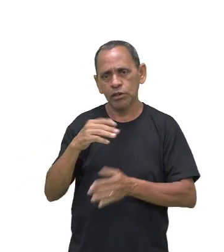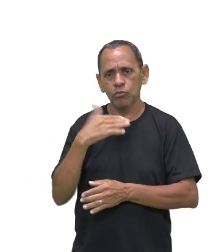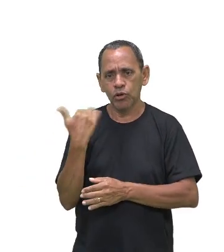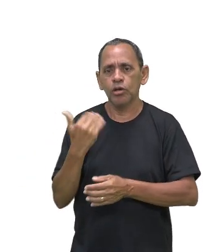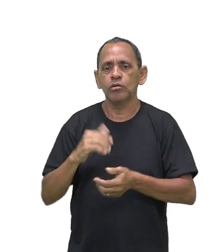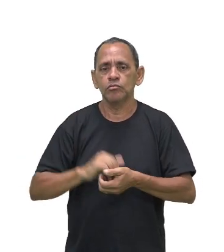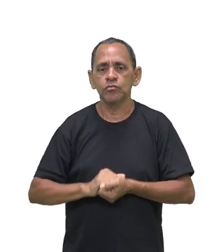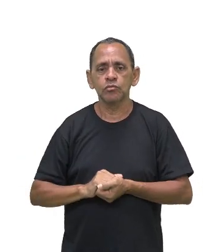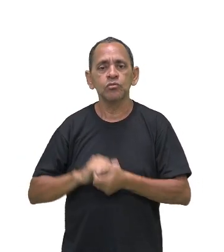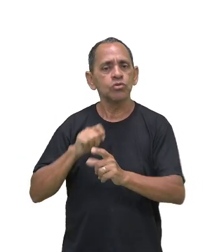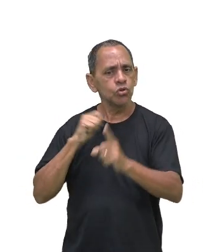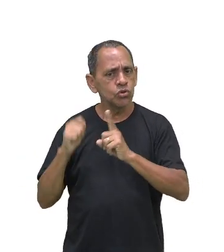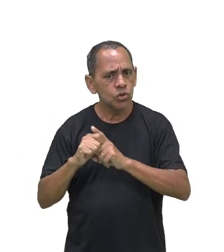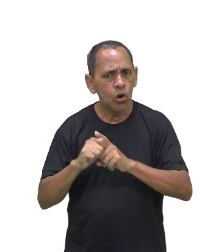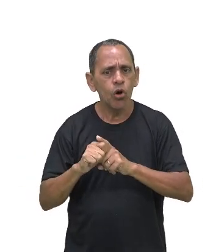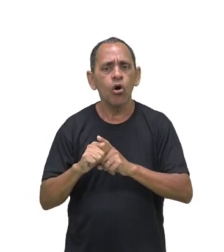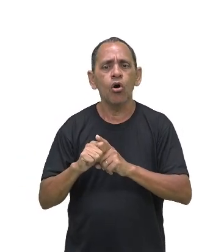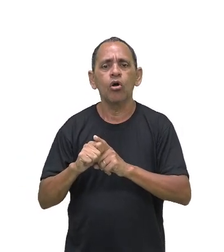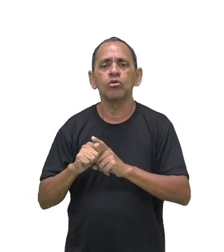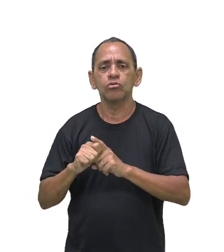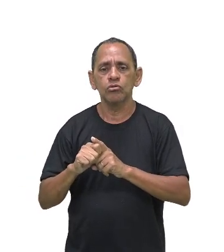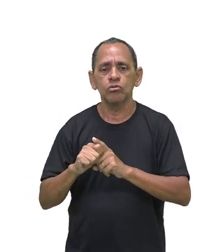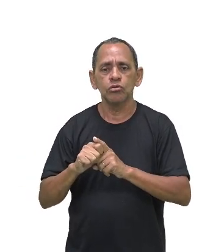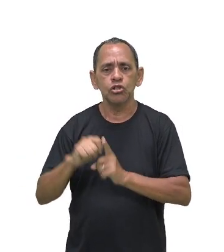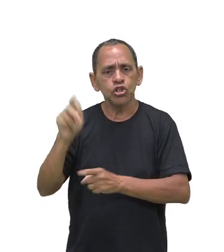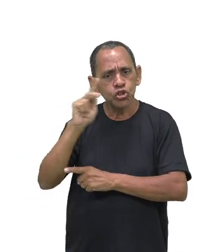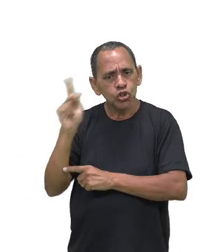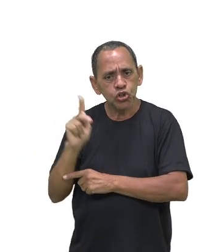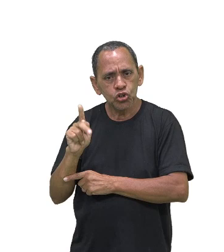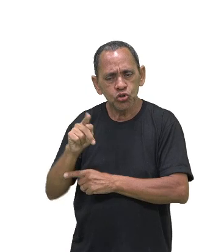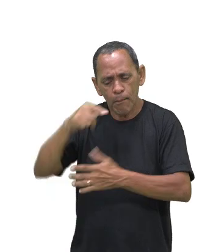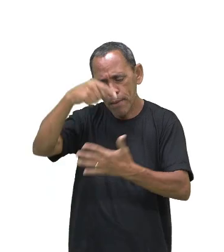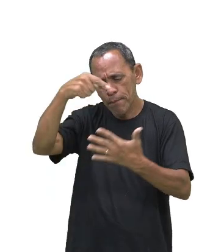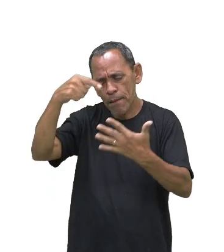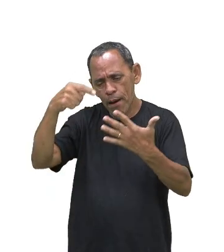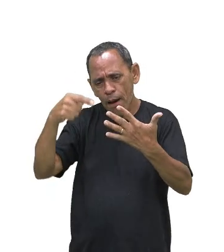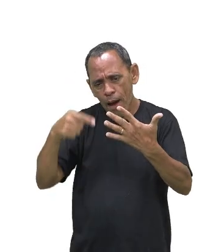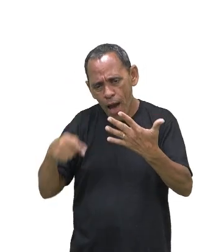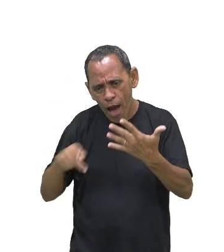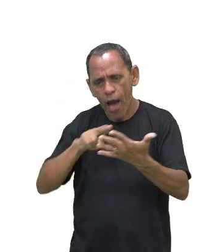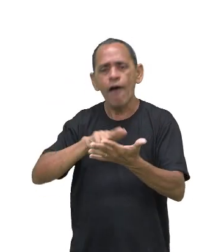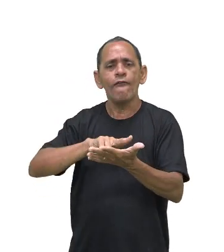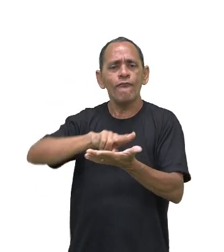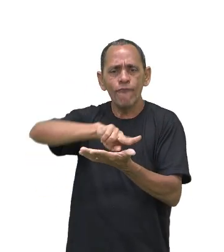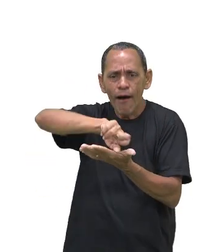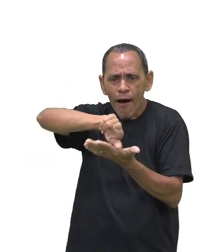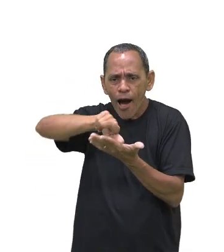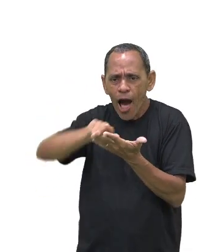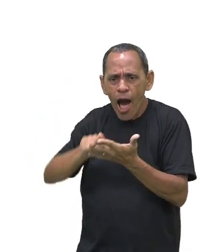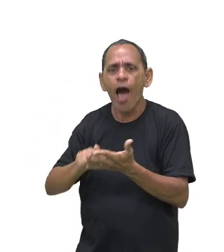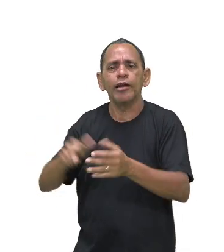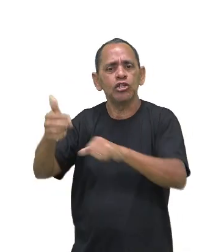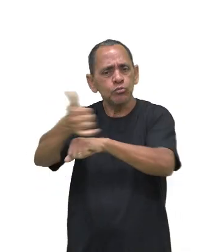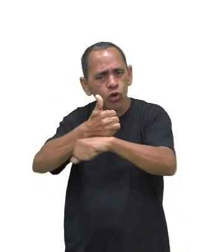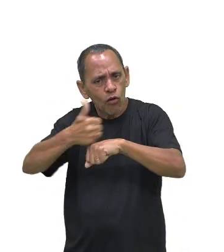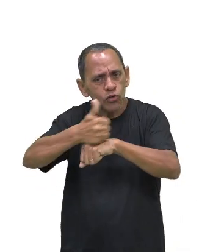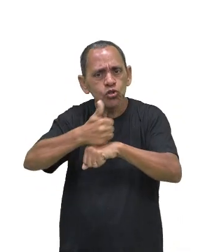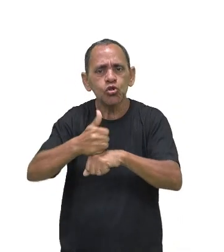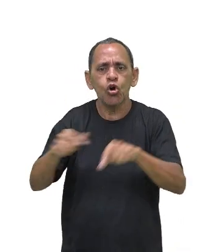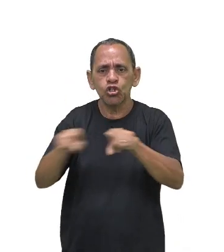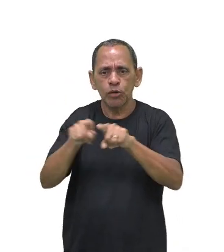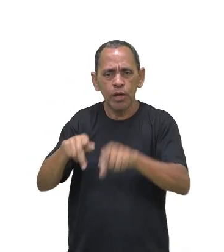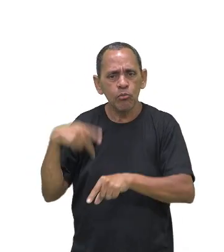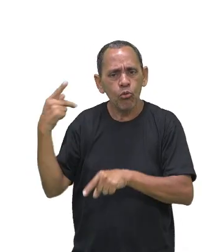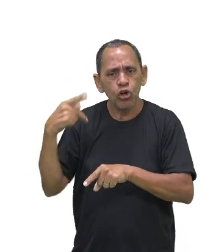um sociólogo, historiador, geógrafo, escritor, filósofo,